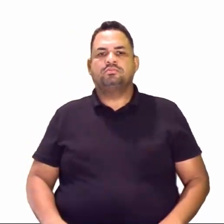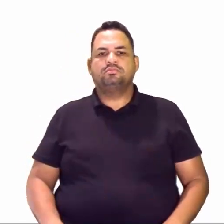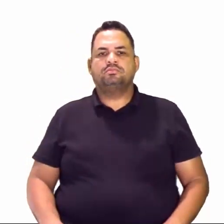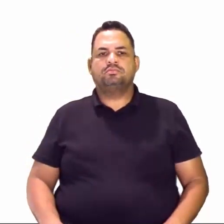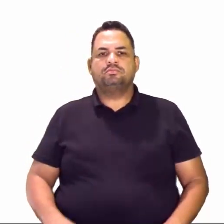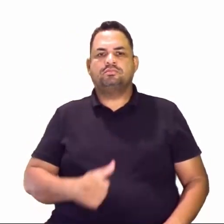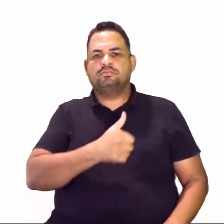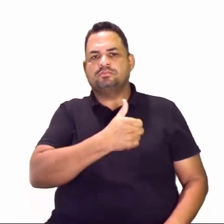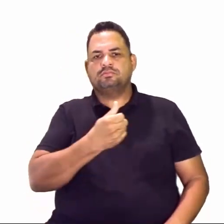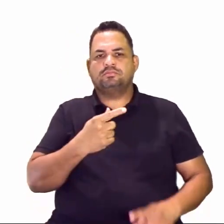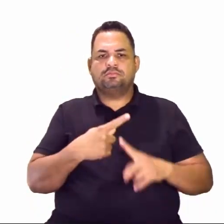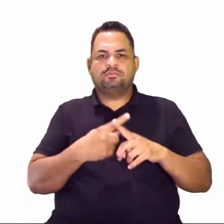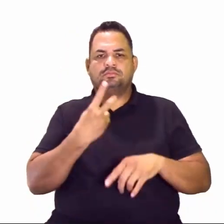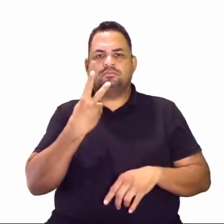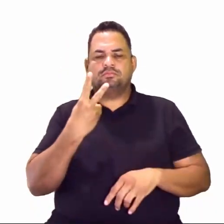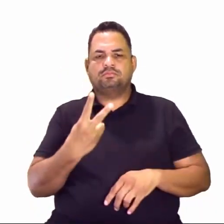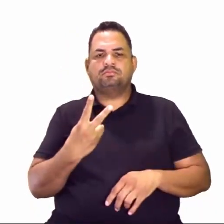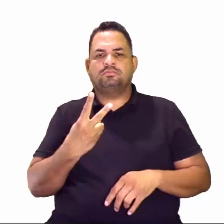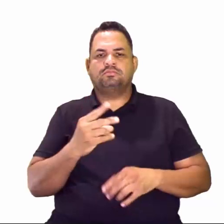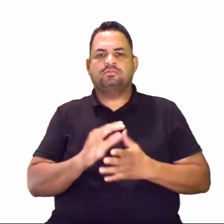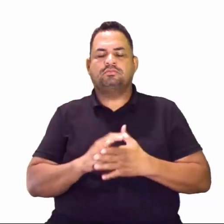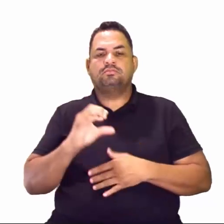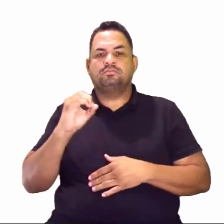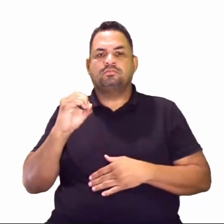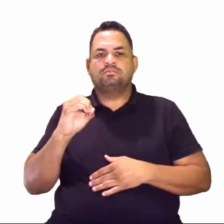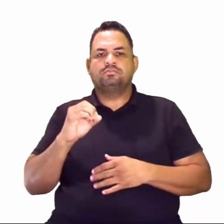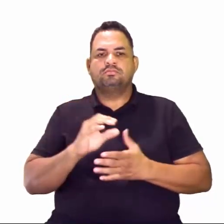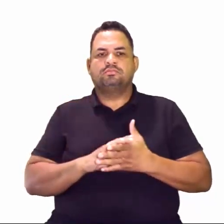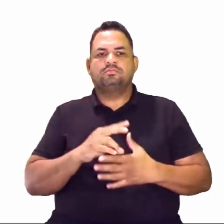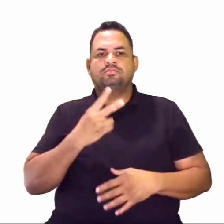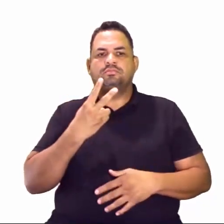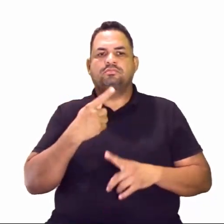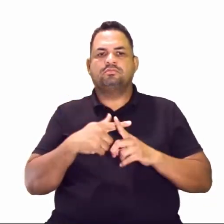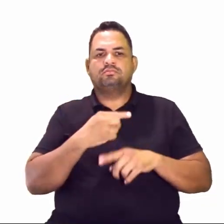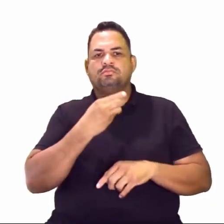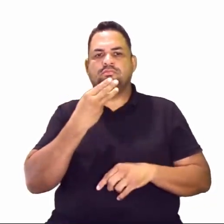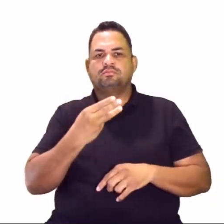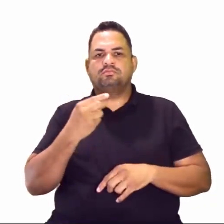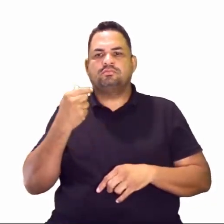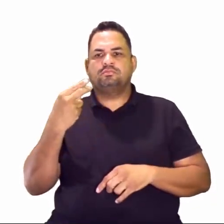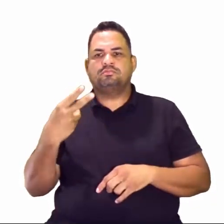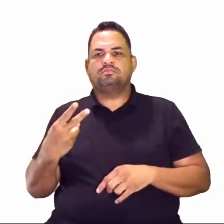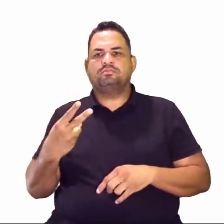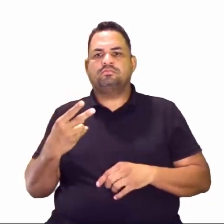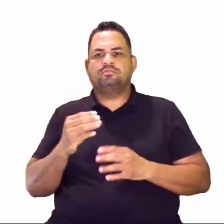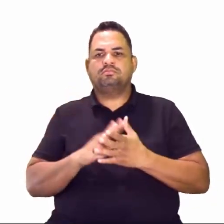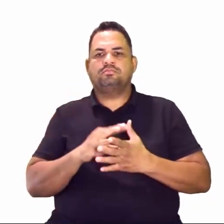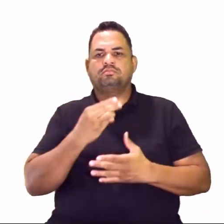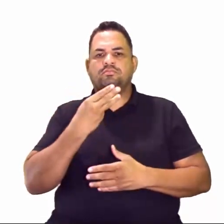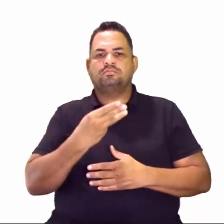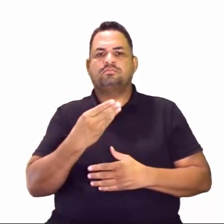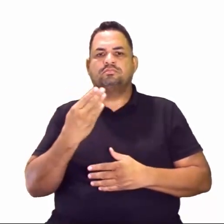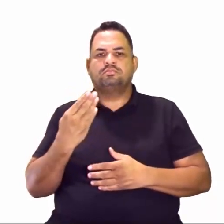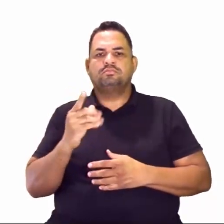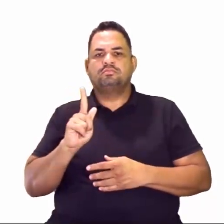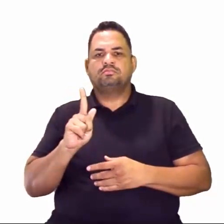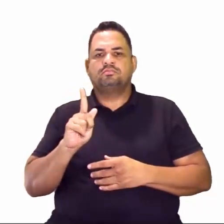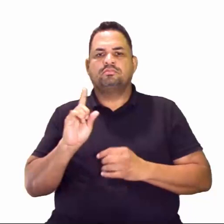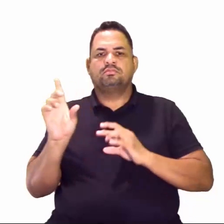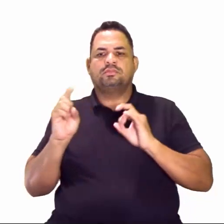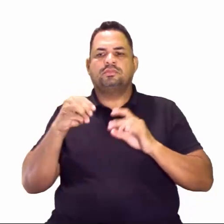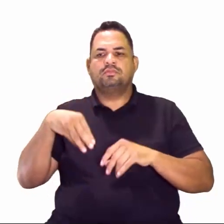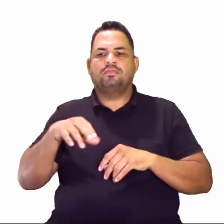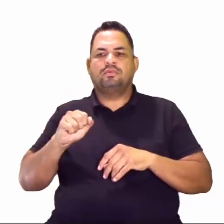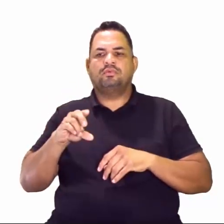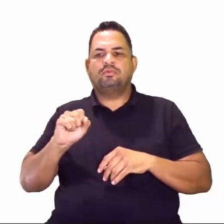hidrogênio, 16 vezes 2 para o oxigênio. 2 mais 32 corresponde a 34 gramas